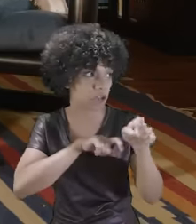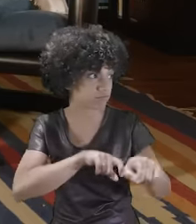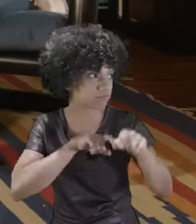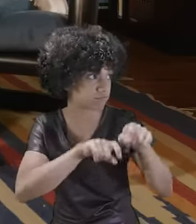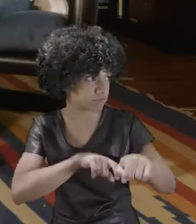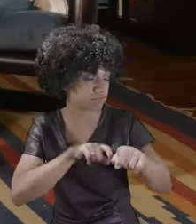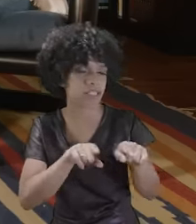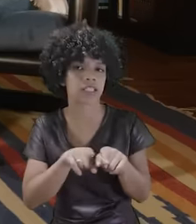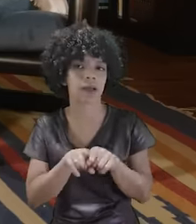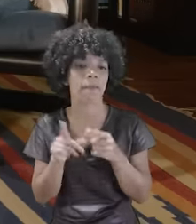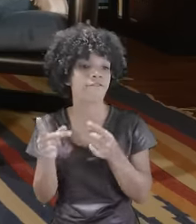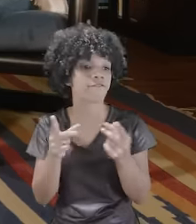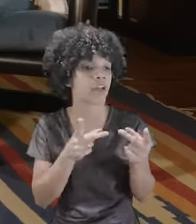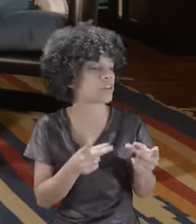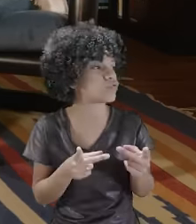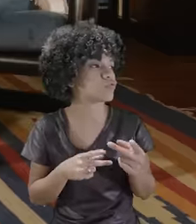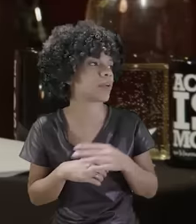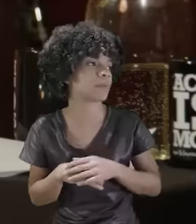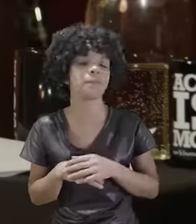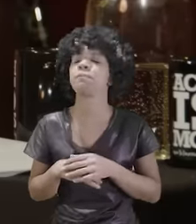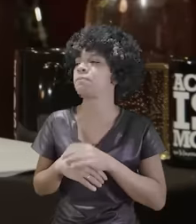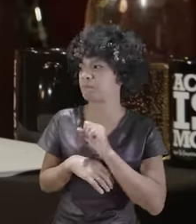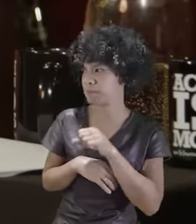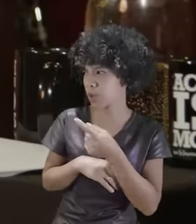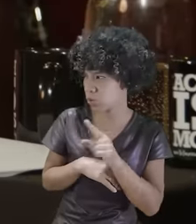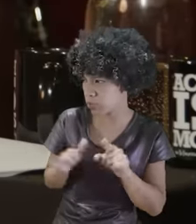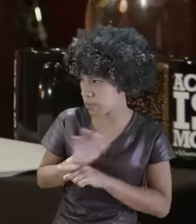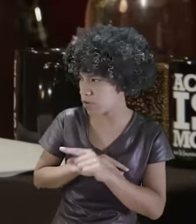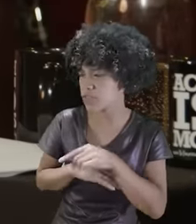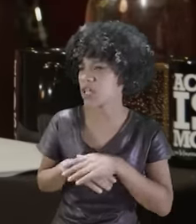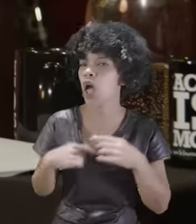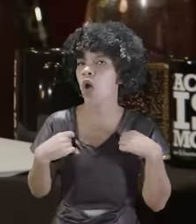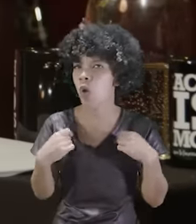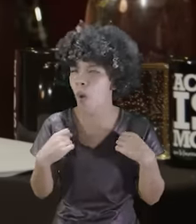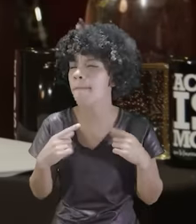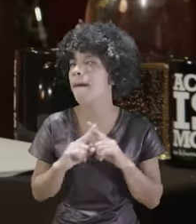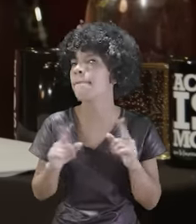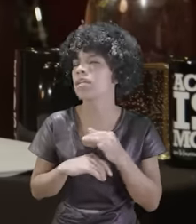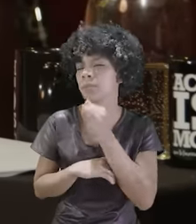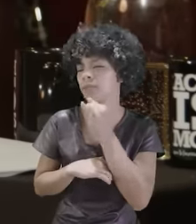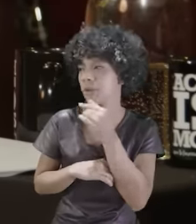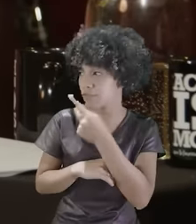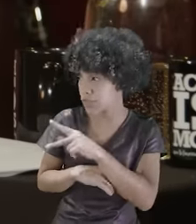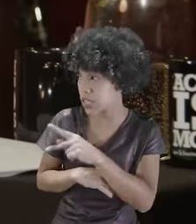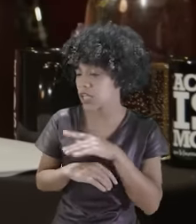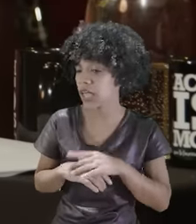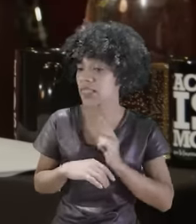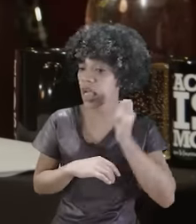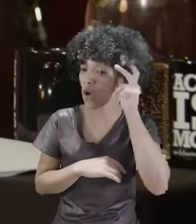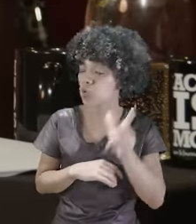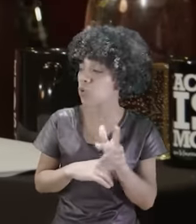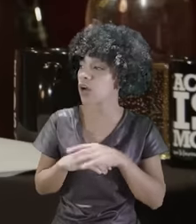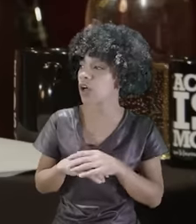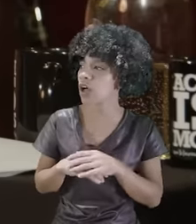planta e vende o que da última pergunta você falou sobre roupa tal você por mais que